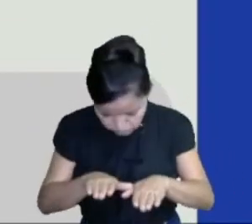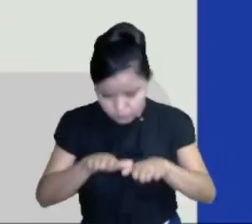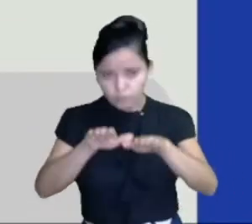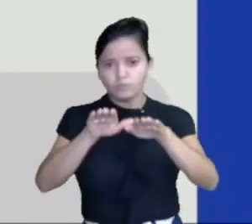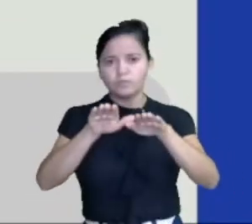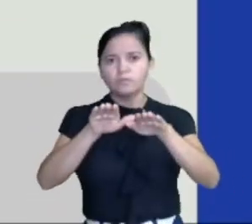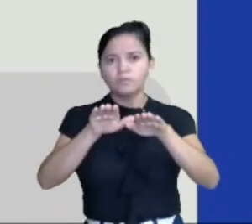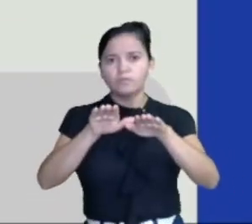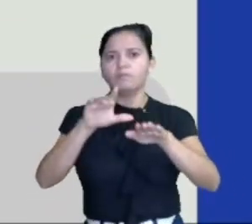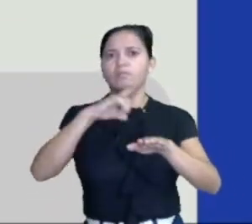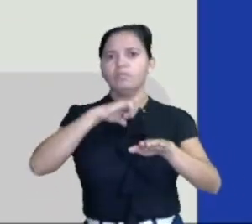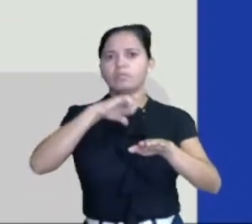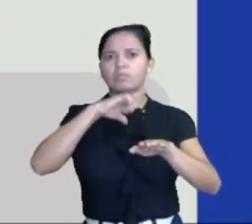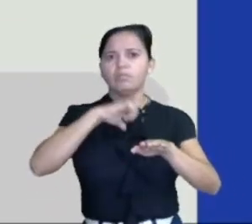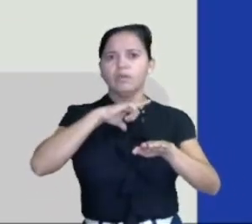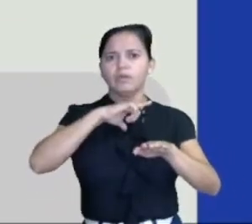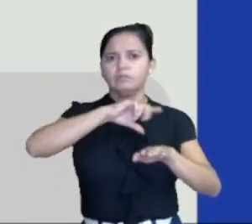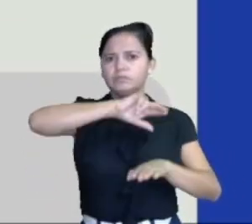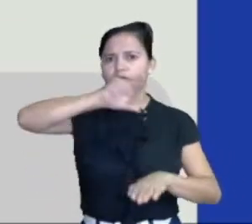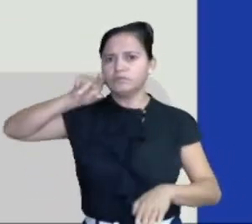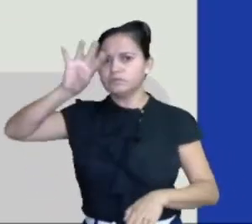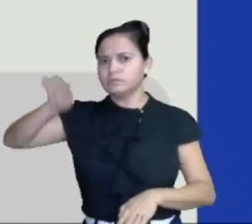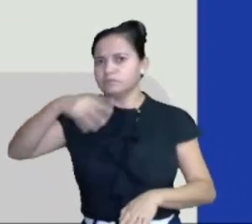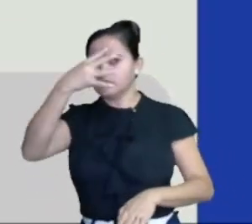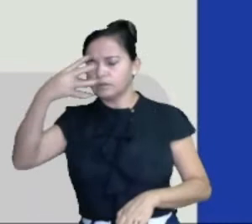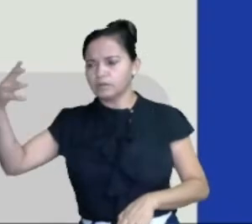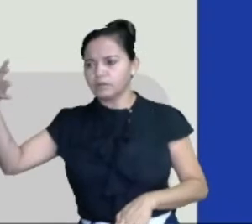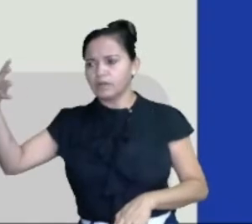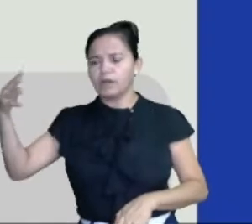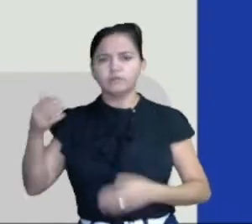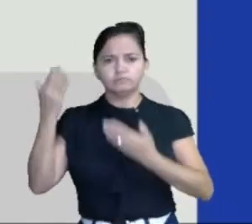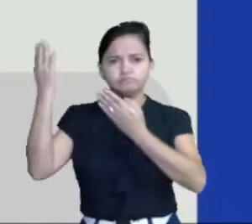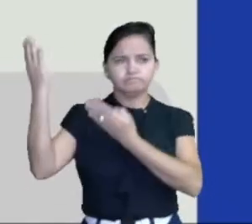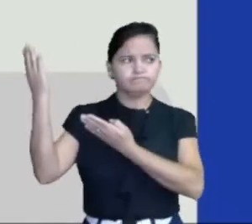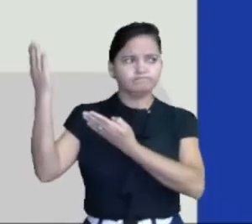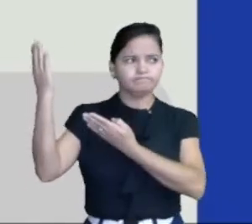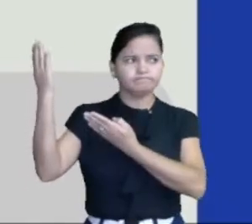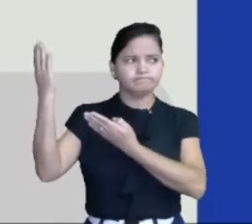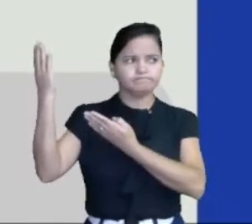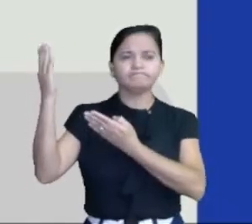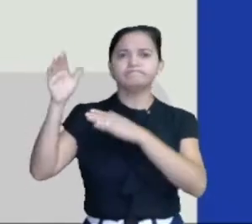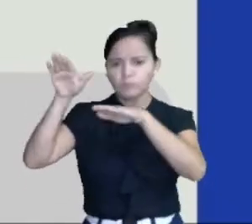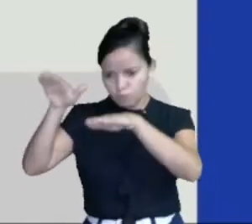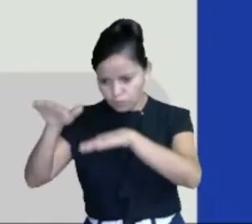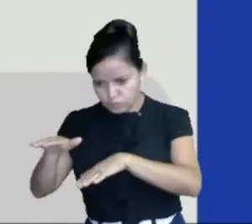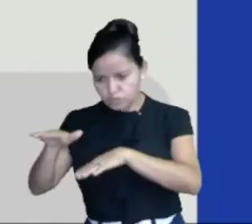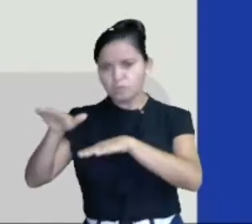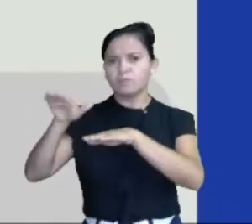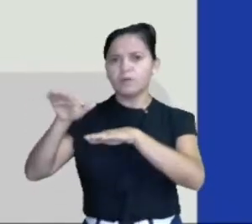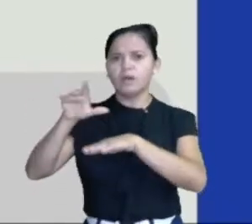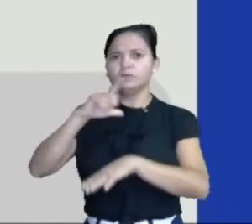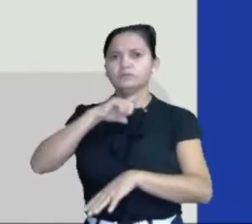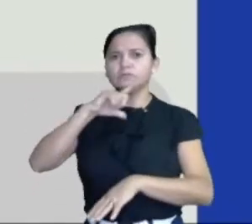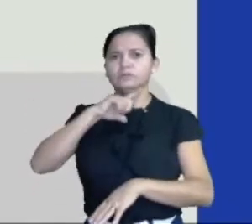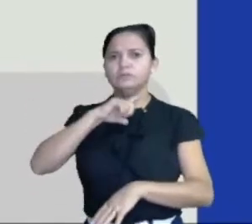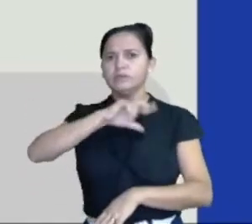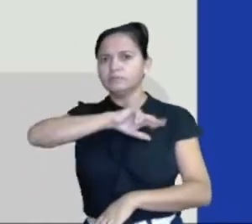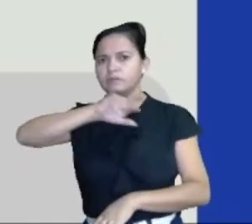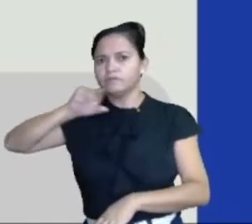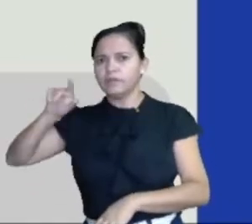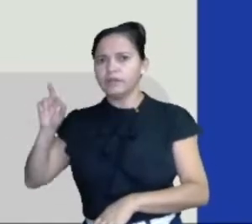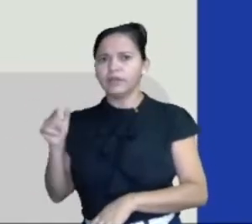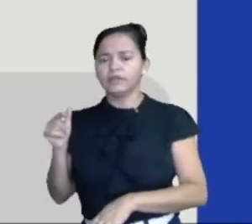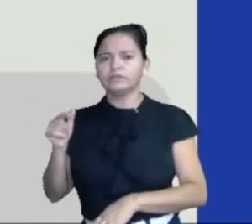divisão. O seu calendário está dividido. Eles têm como referência, diferente de nós, esse